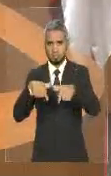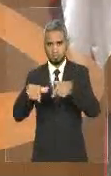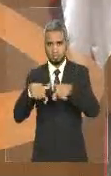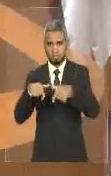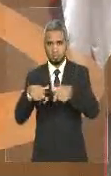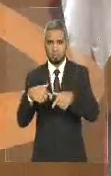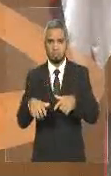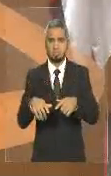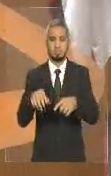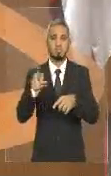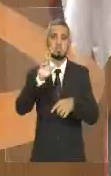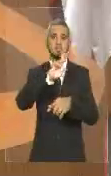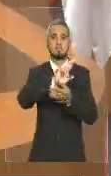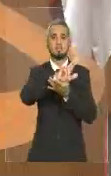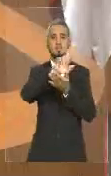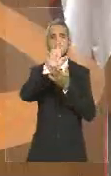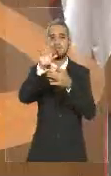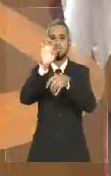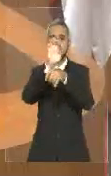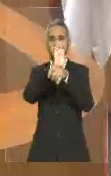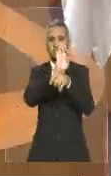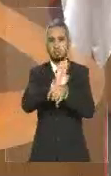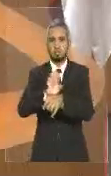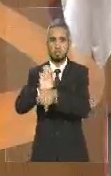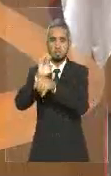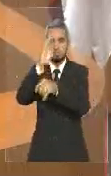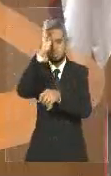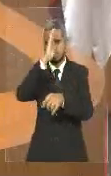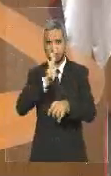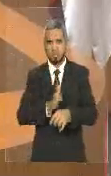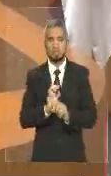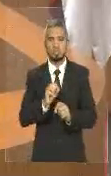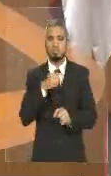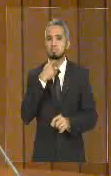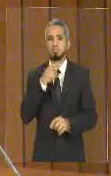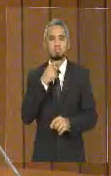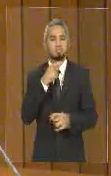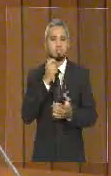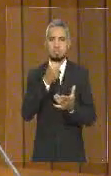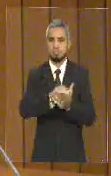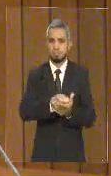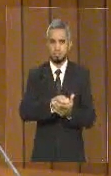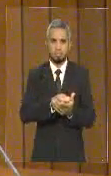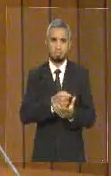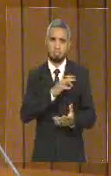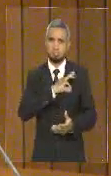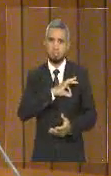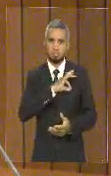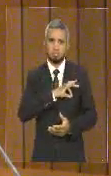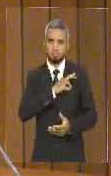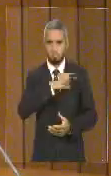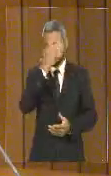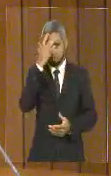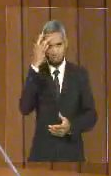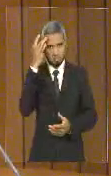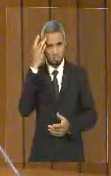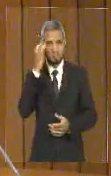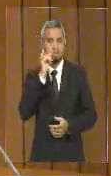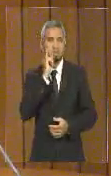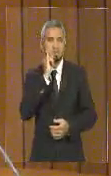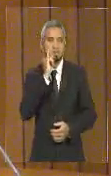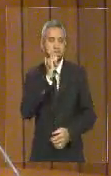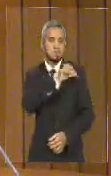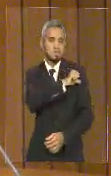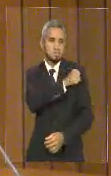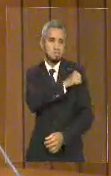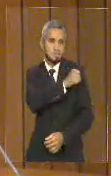estados do Brasil, alguns estados do Brasil, não estão conseguindo. Estados importantes, como Rio de Janeiro, atrasando o salário, Rio